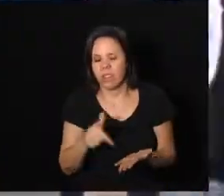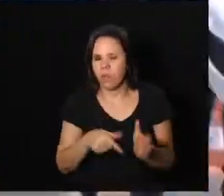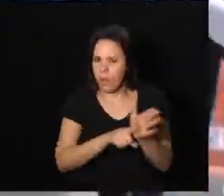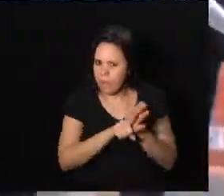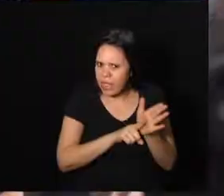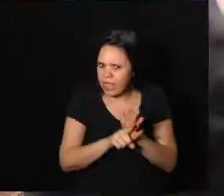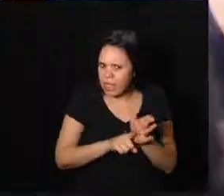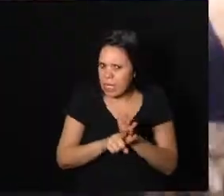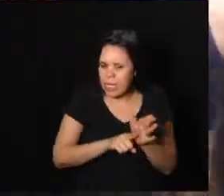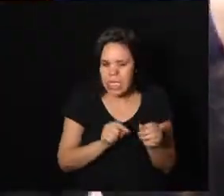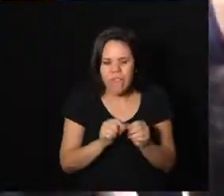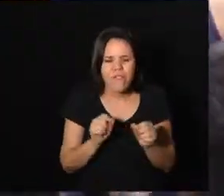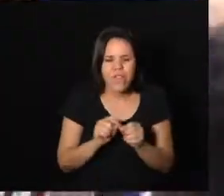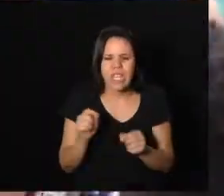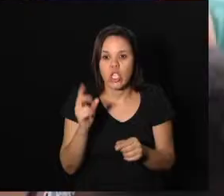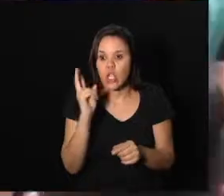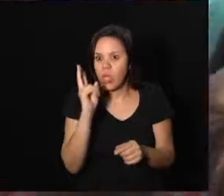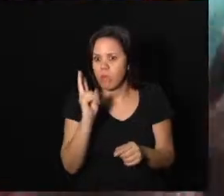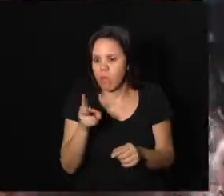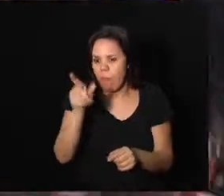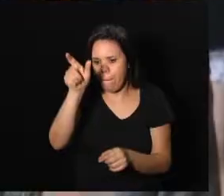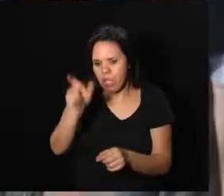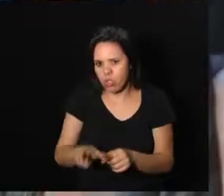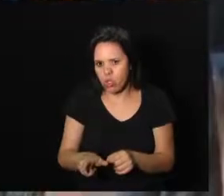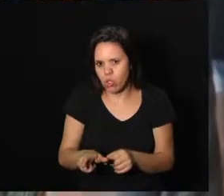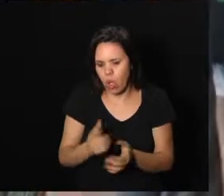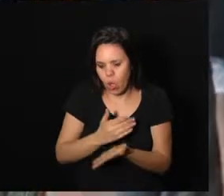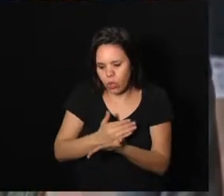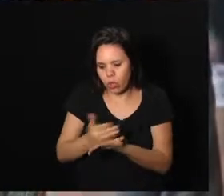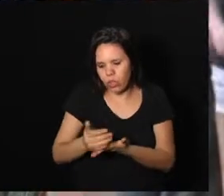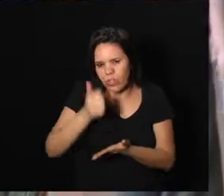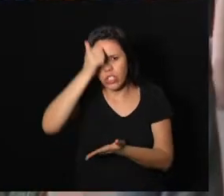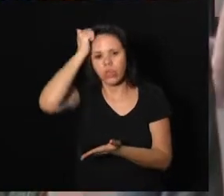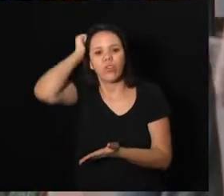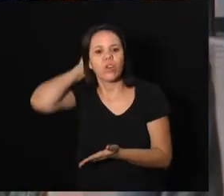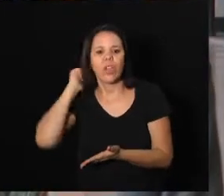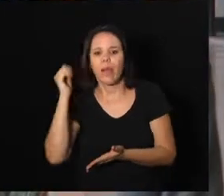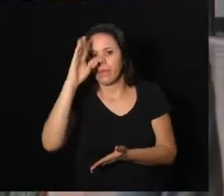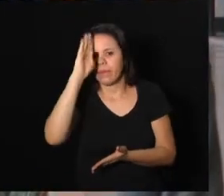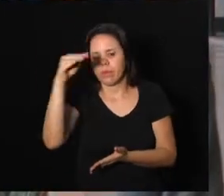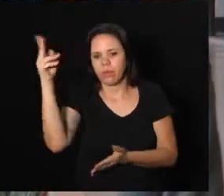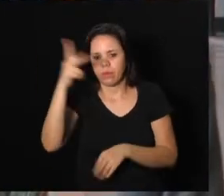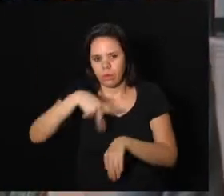2.000 estudantes no início das inscrições dos principais vestibulares do país,